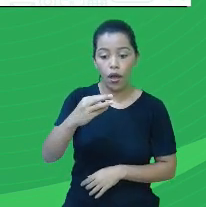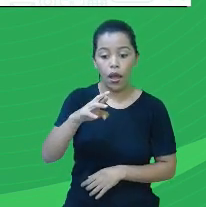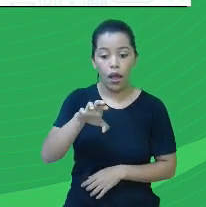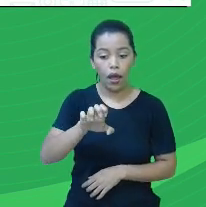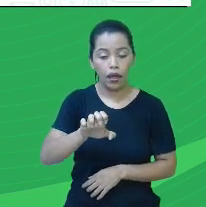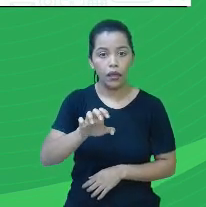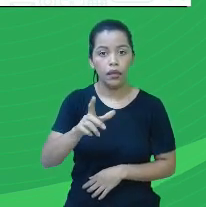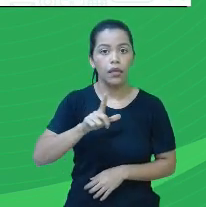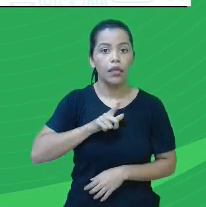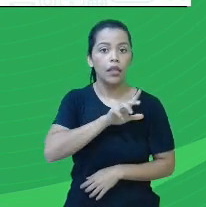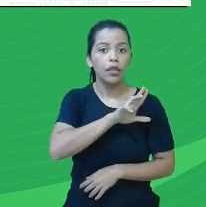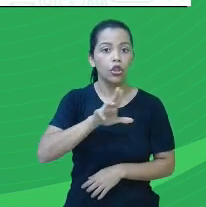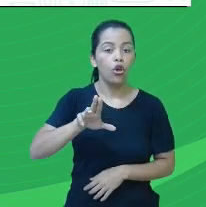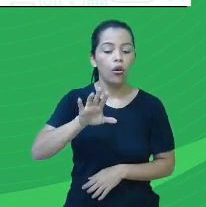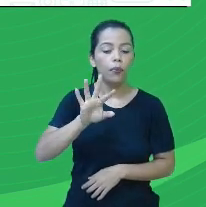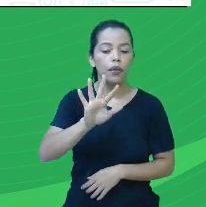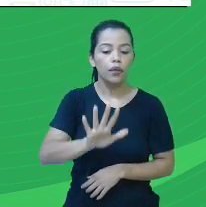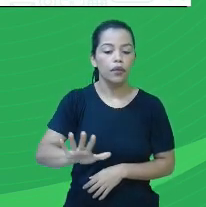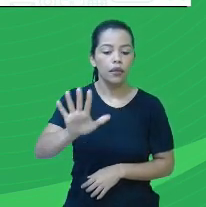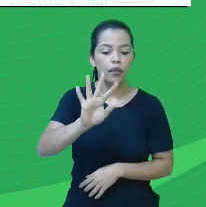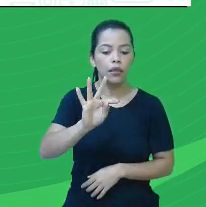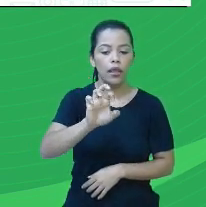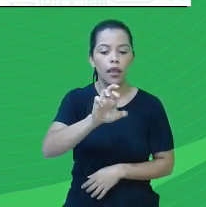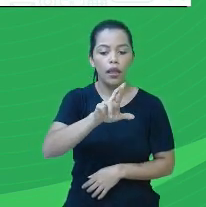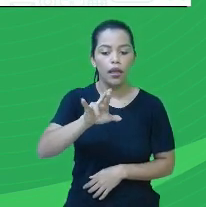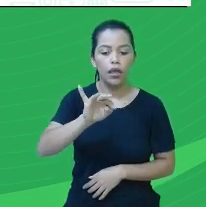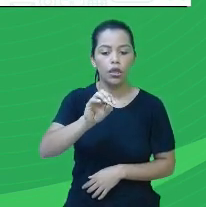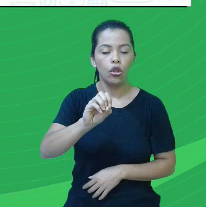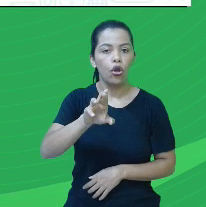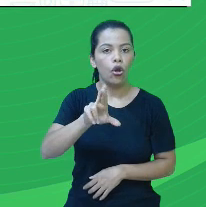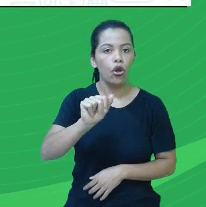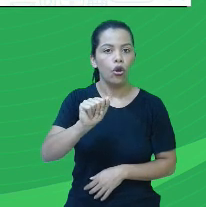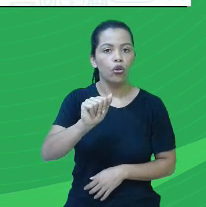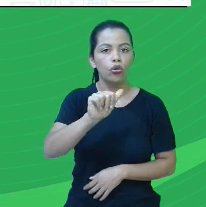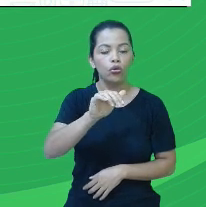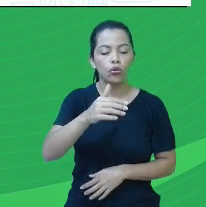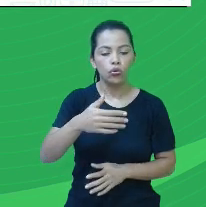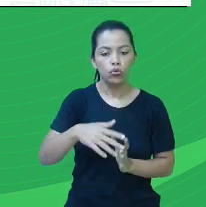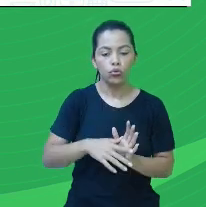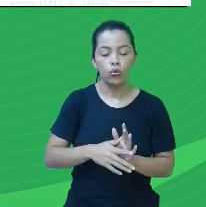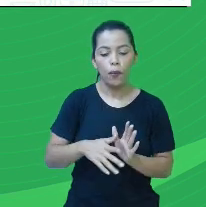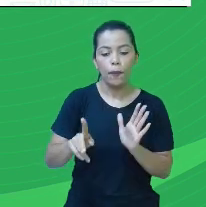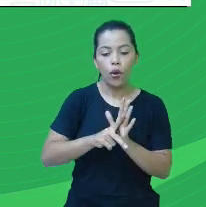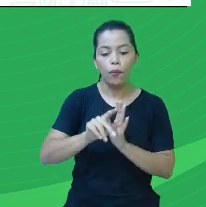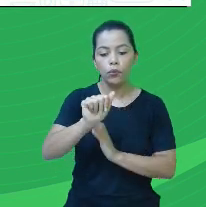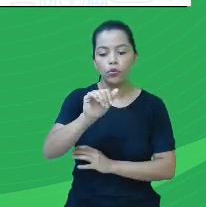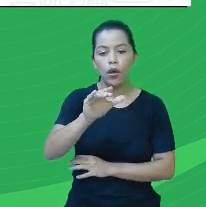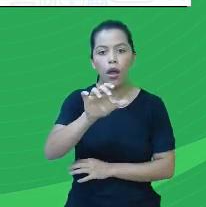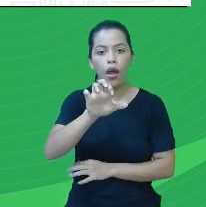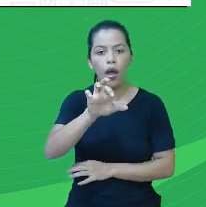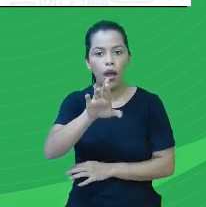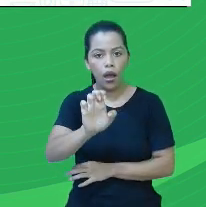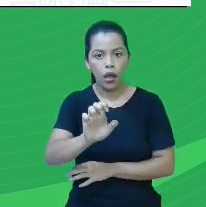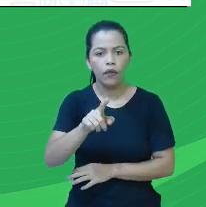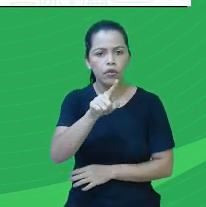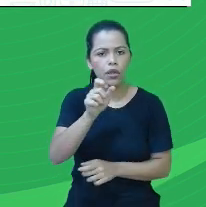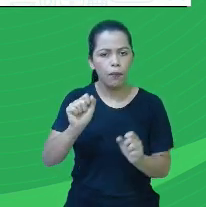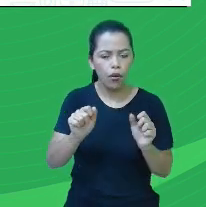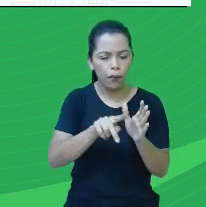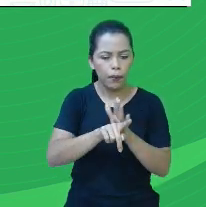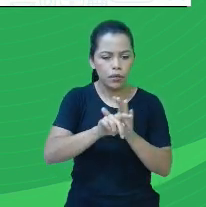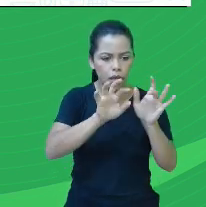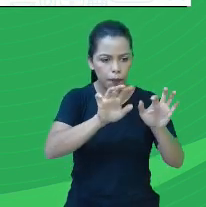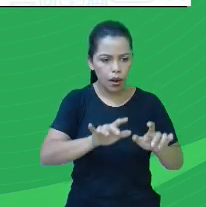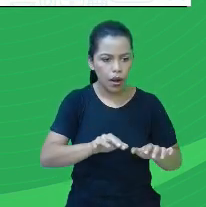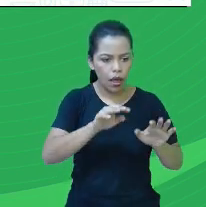Território do Acre. Então, isso aí você pode pesquisar, tá, gente? Coloca lá na internet, Mapa Político do Brasil 1940,